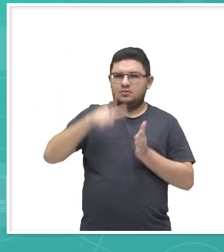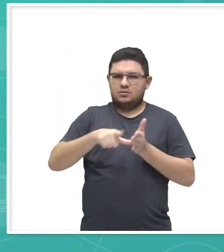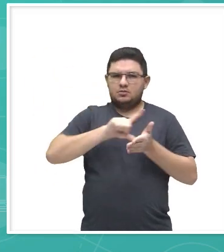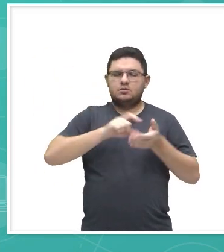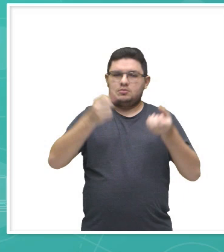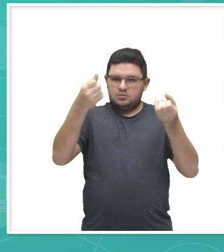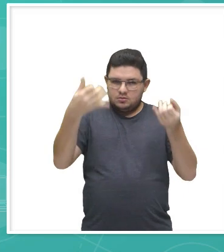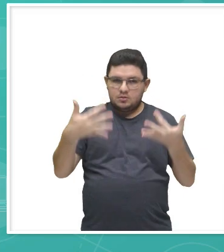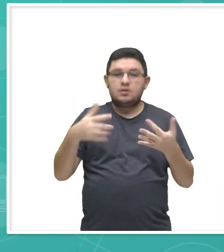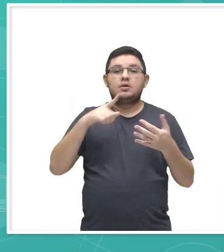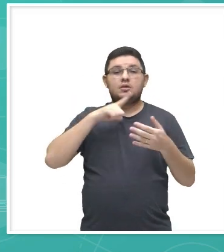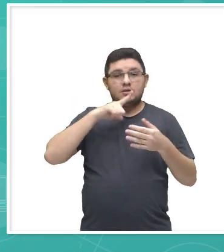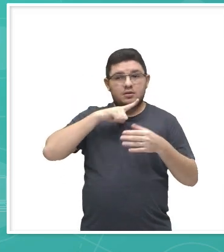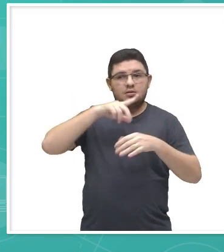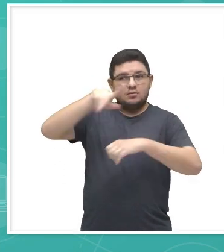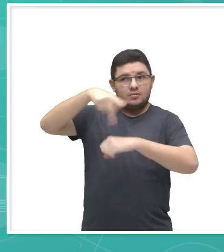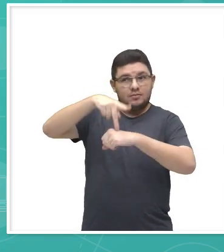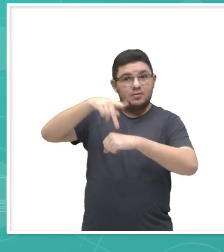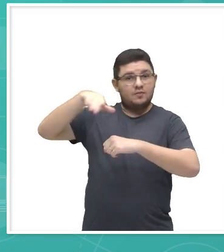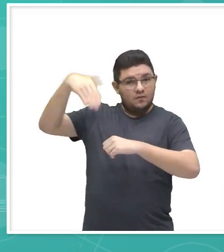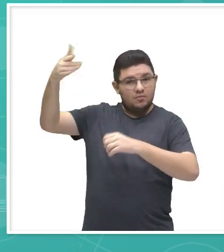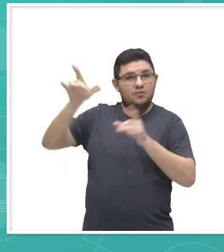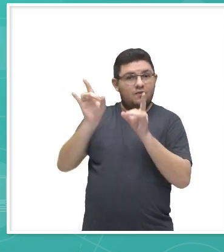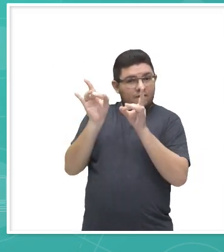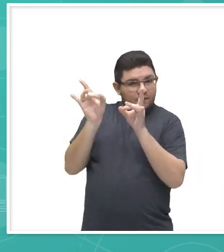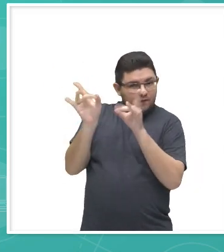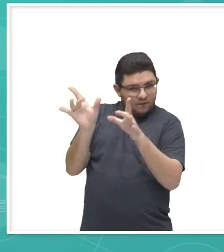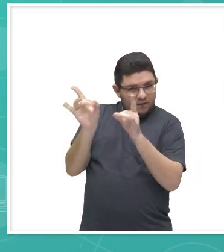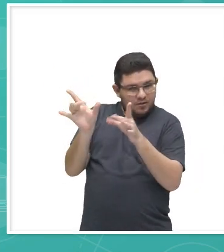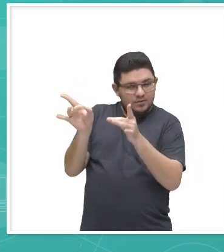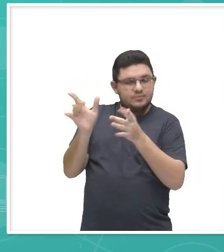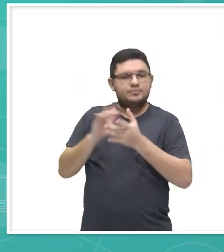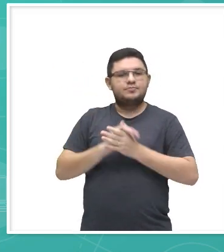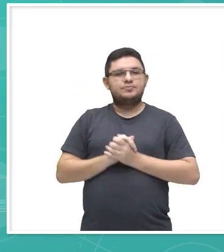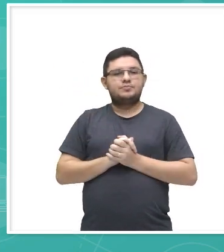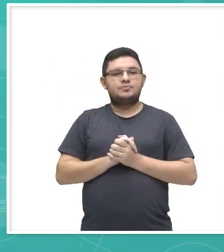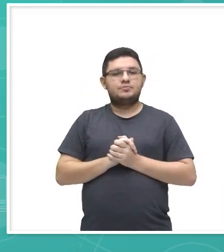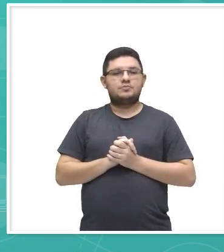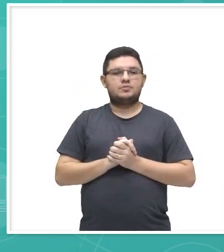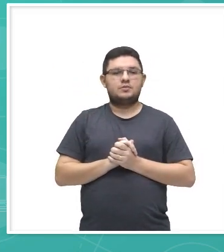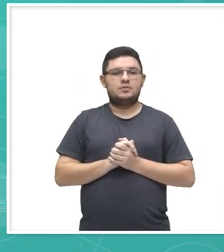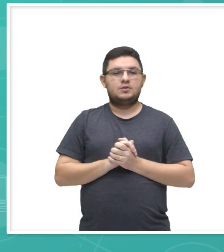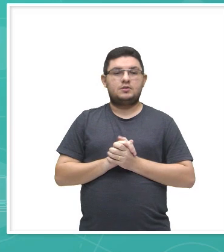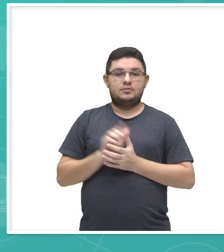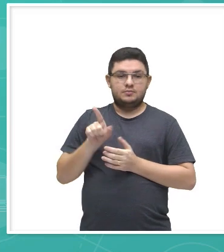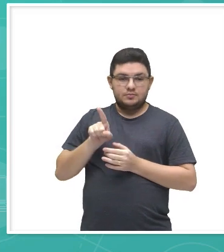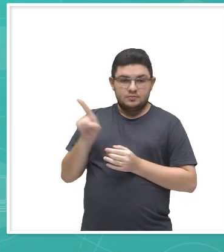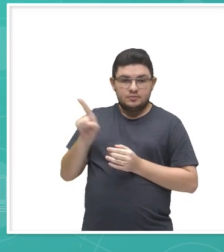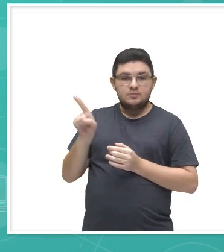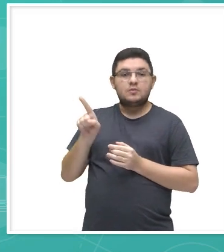tem esses dois tipos de agricultura. Aí nós temos a agricultura de exportação, que ela vai se destinar aí ao